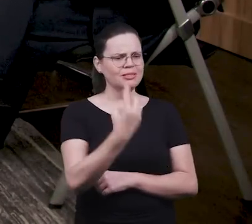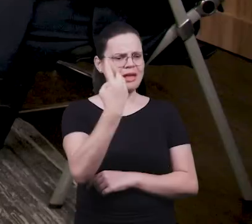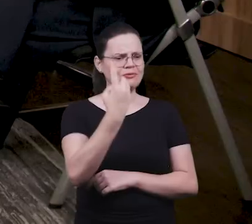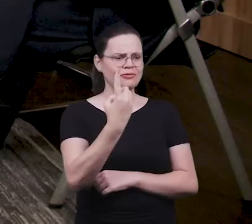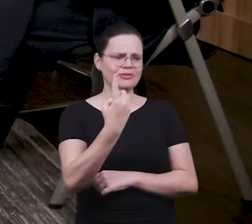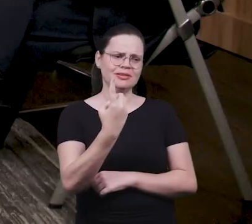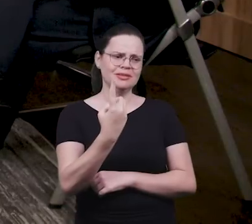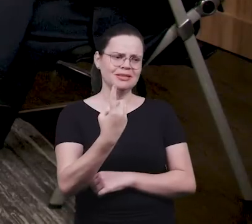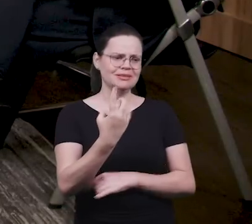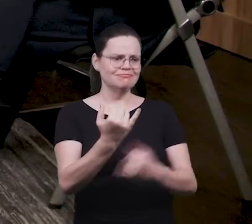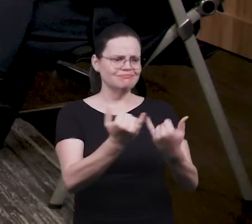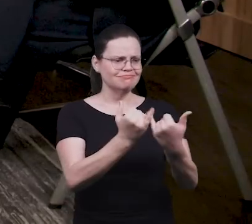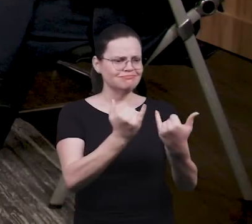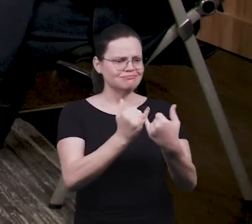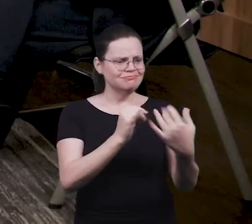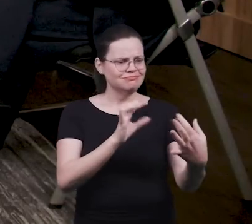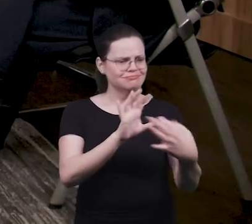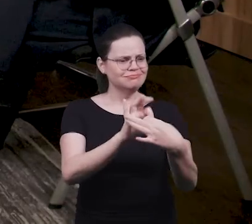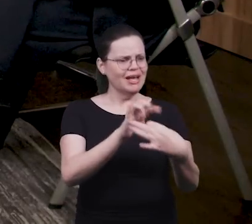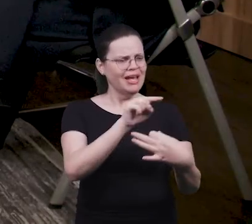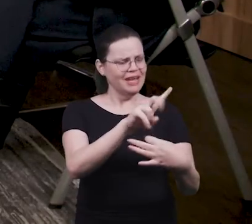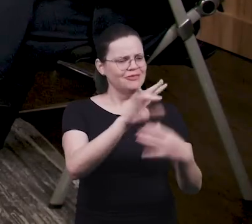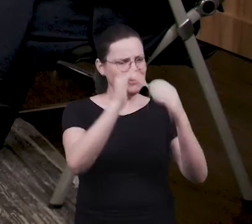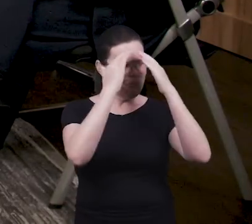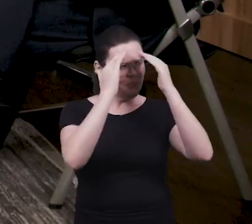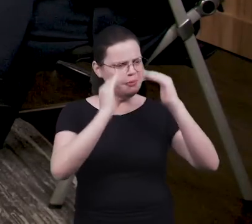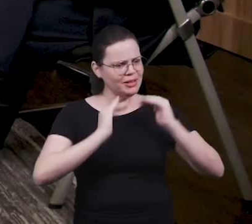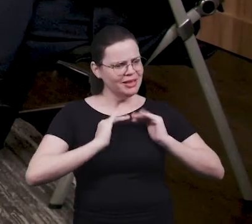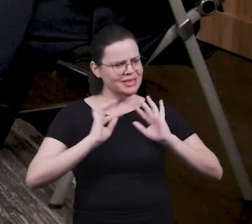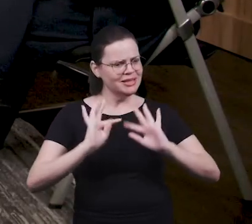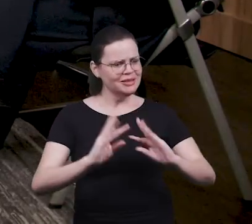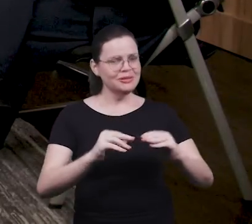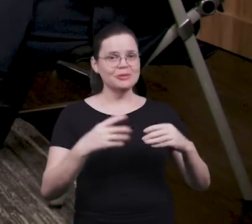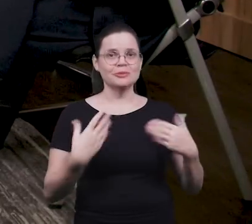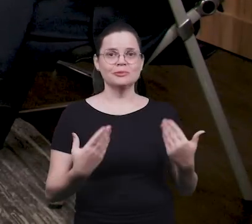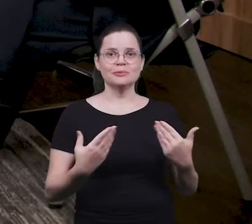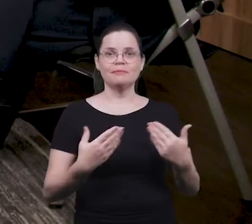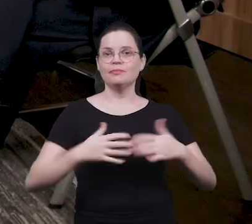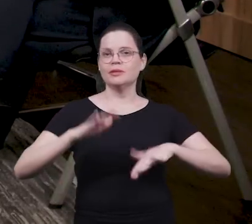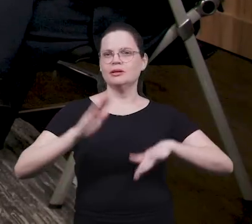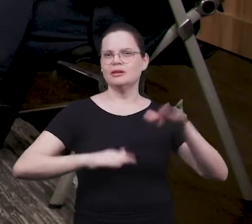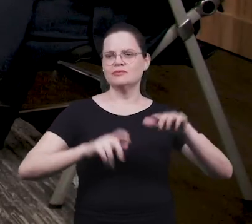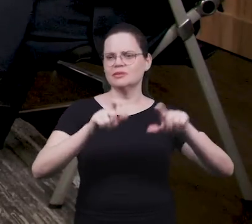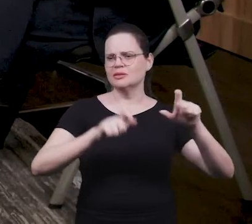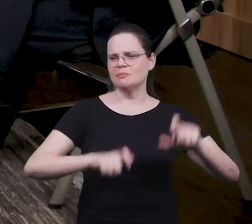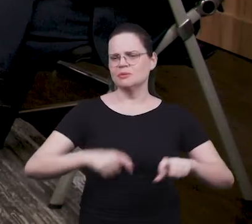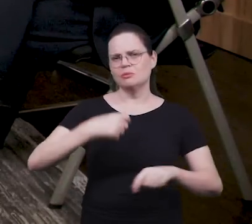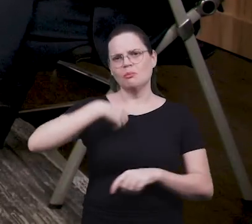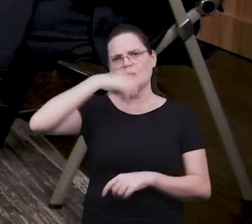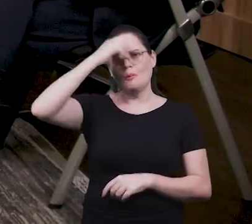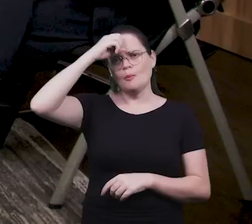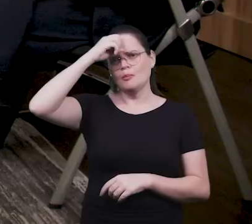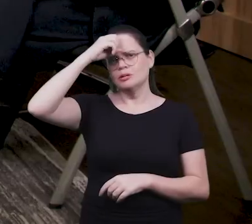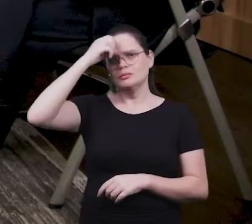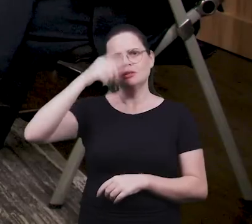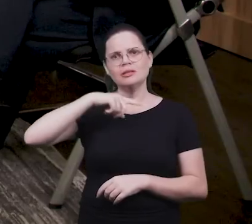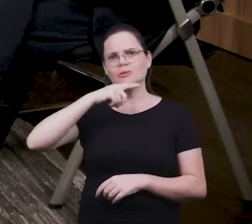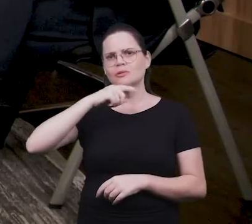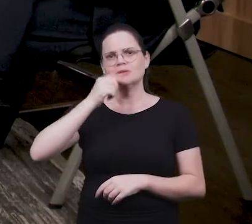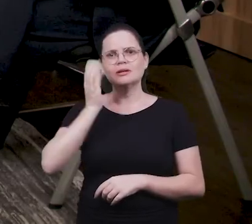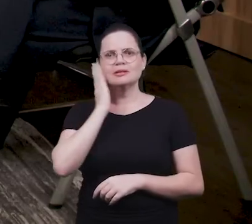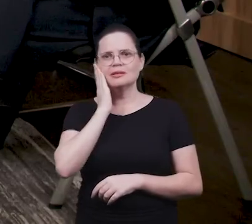vontade. E o homem às vezes não entende isso. Às vezes nós somos